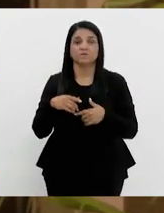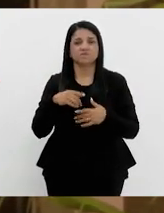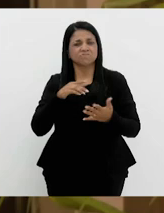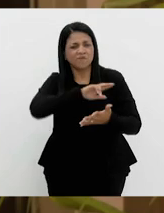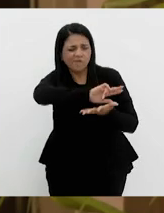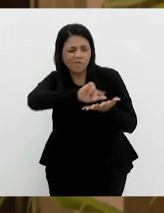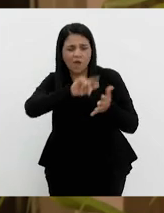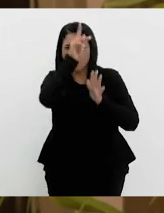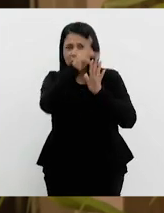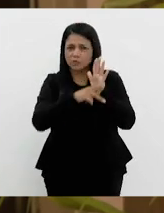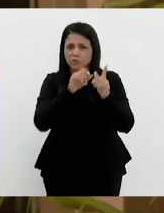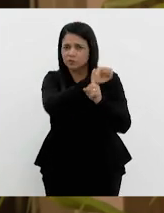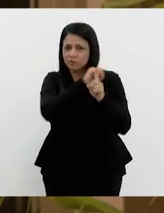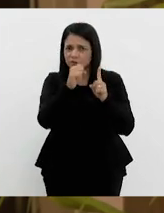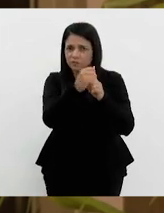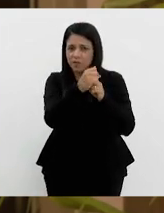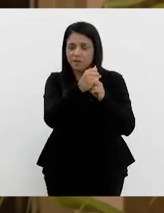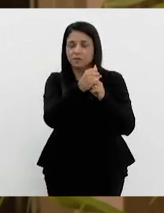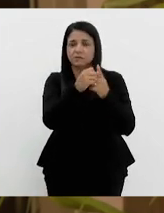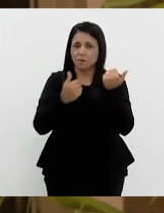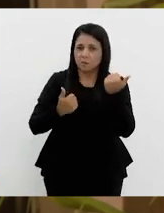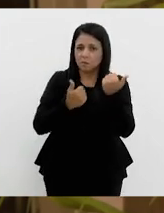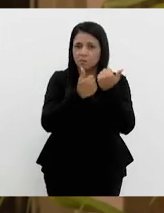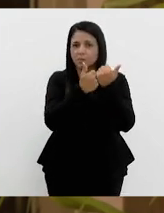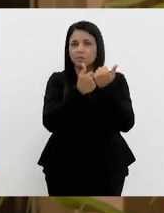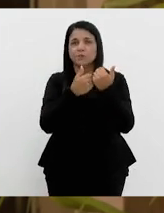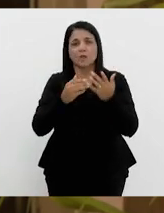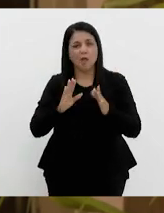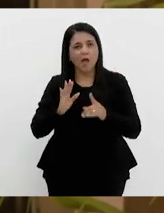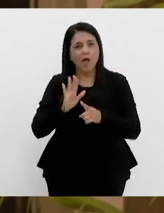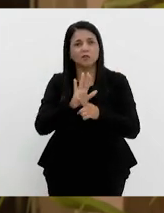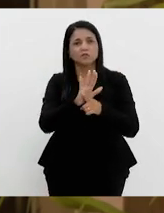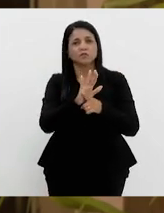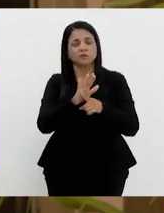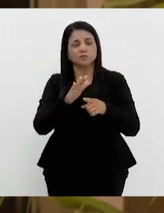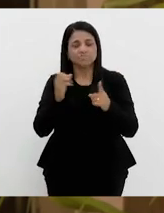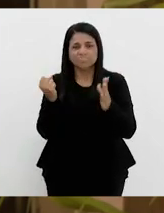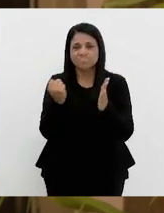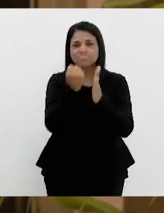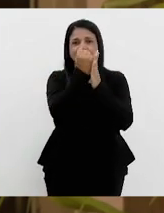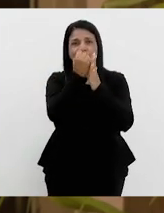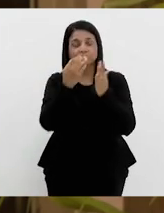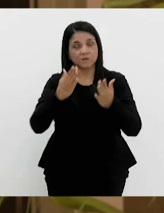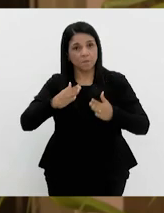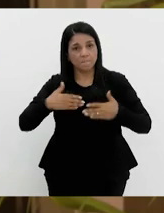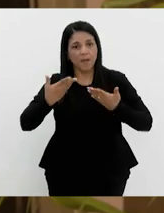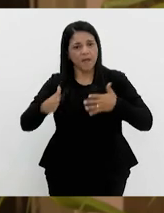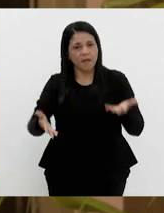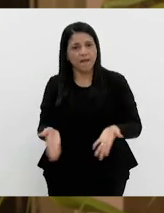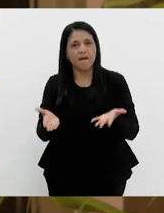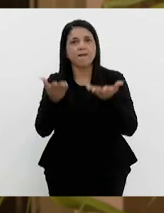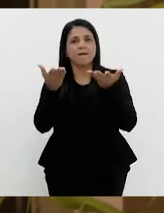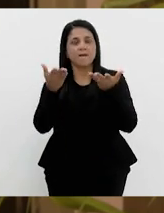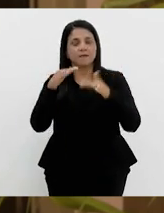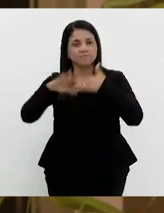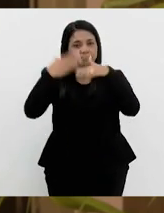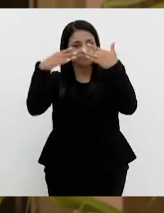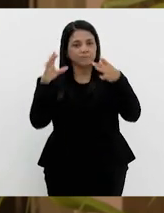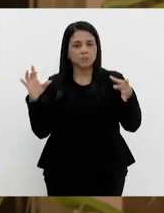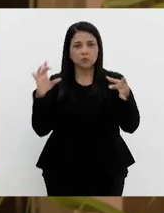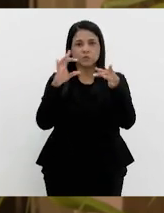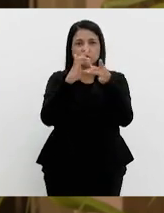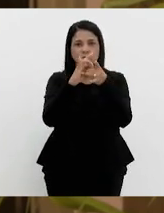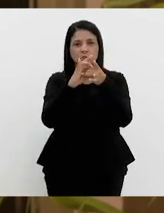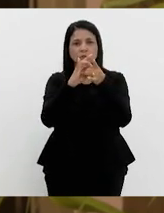sociais não apenas estamos contribuindo para iniciativas impactantes mas também estamos nos unindo a uma causa que